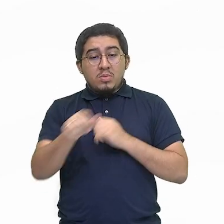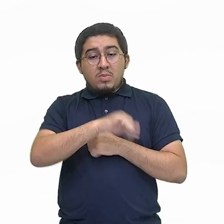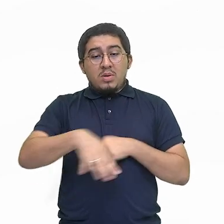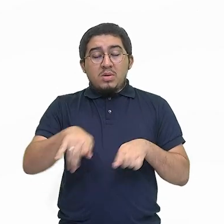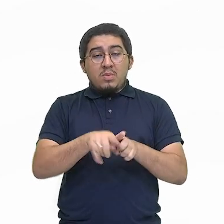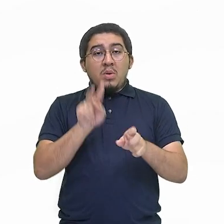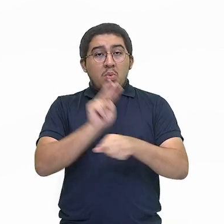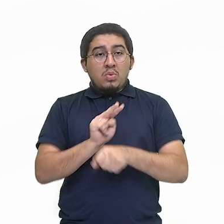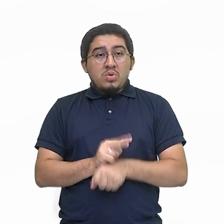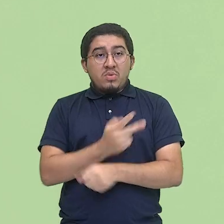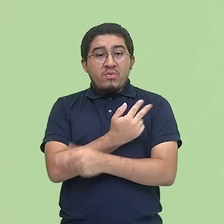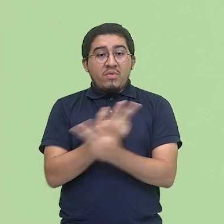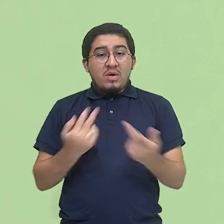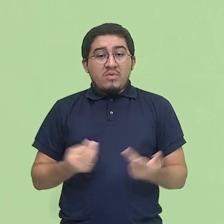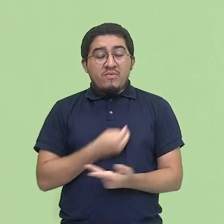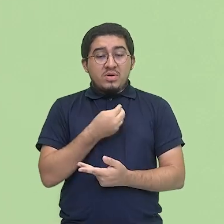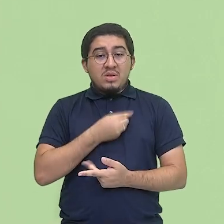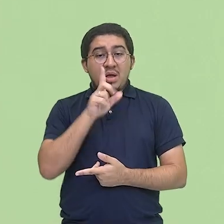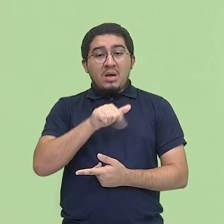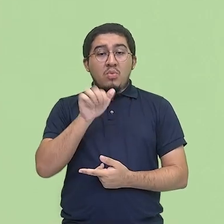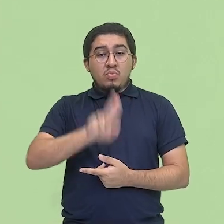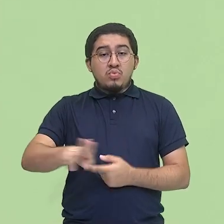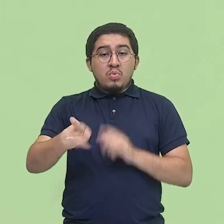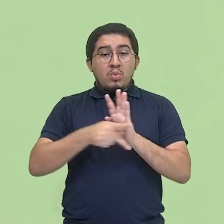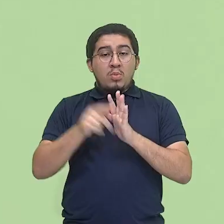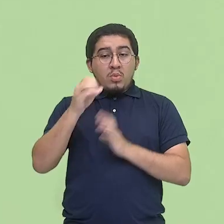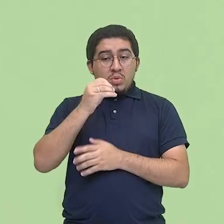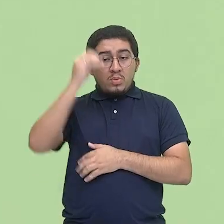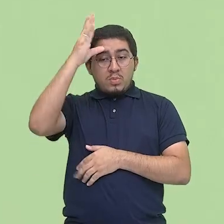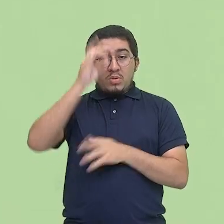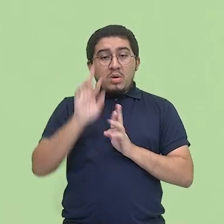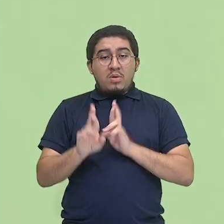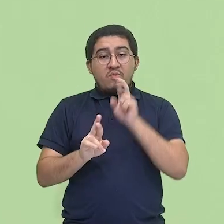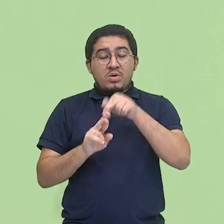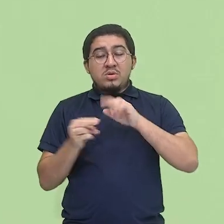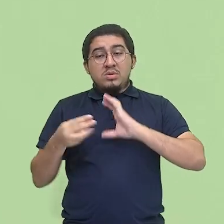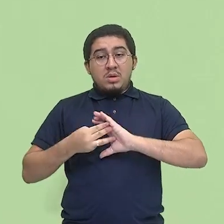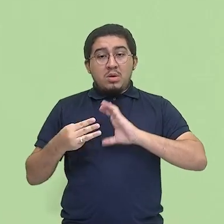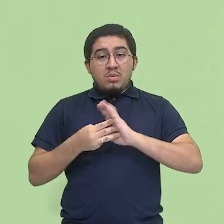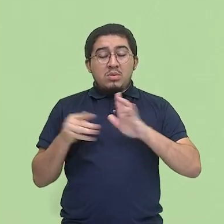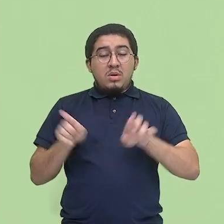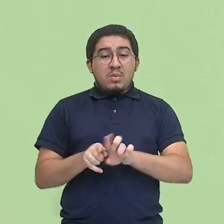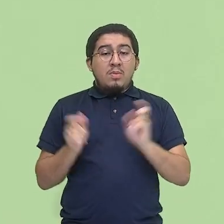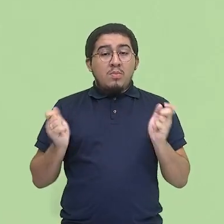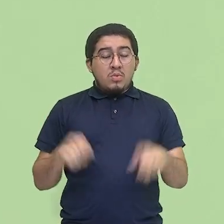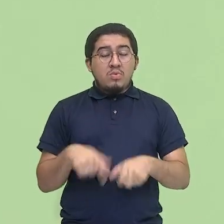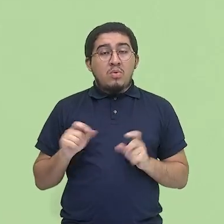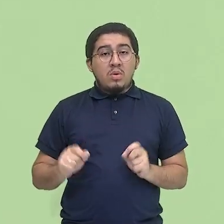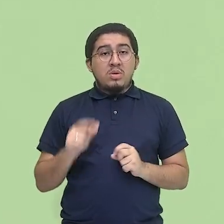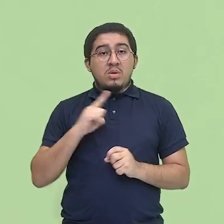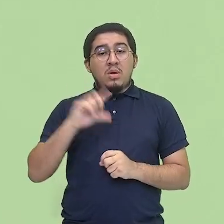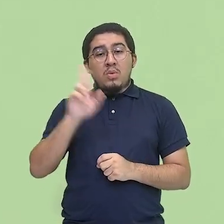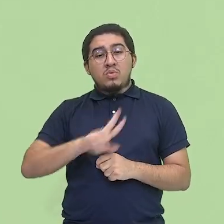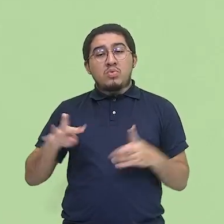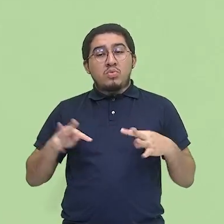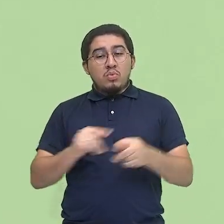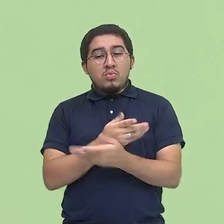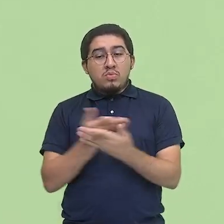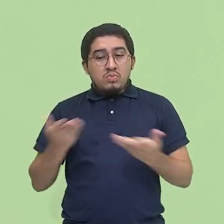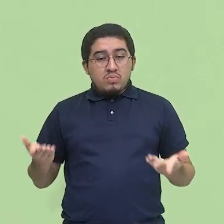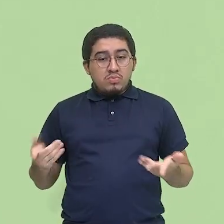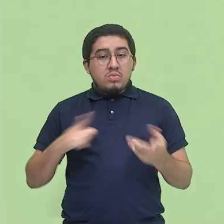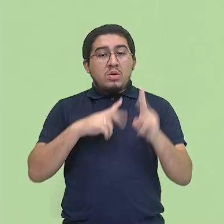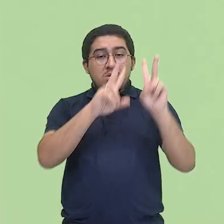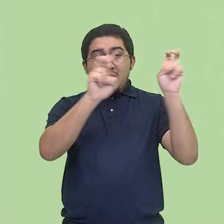da biodiversidade. Então, são aplicações do conhecimento sobre a célula que estão, aplicadas a todos esses itens